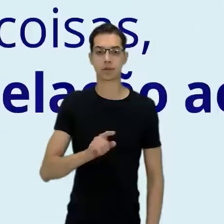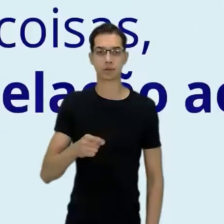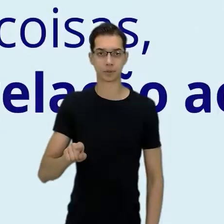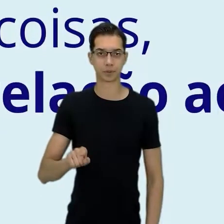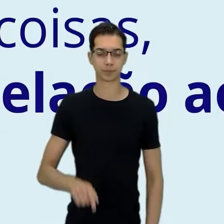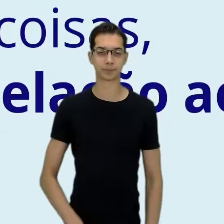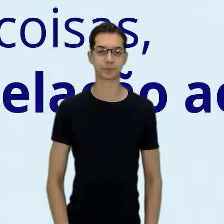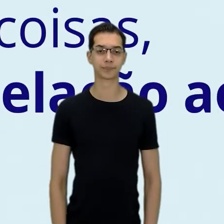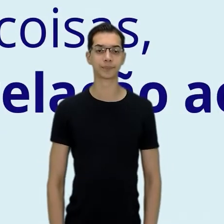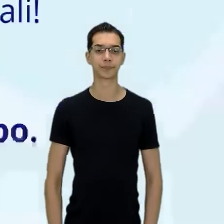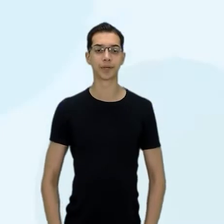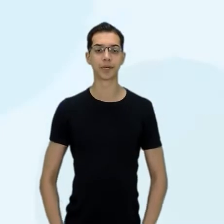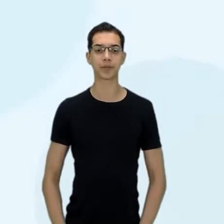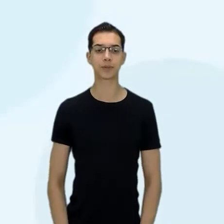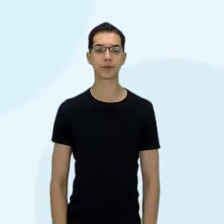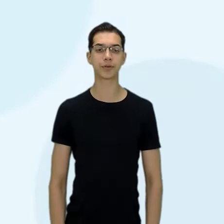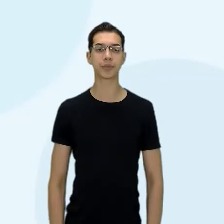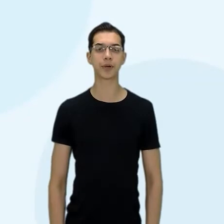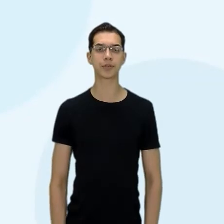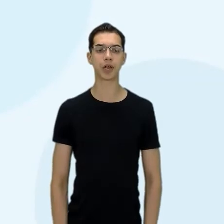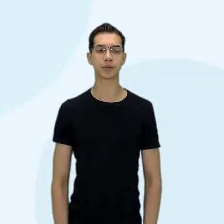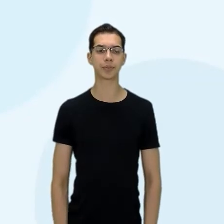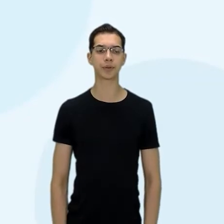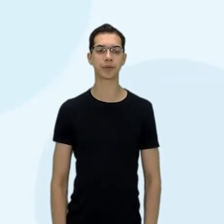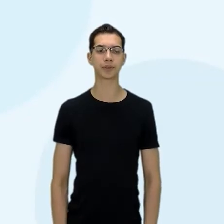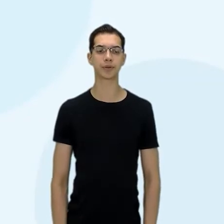vamos ver se aí aumentou.